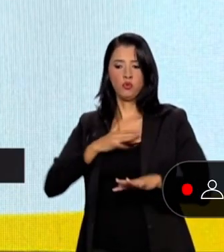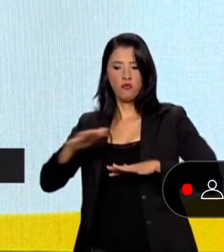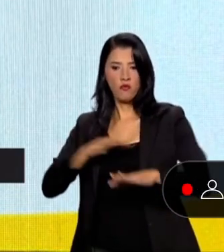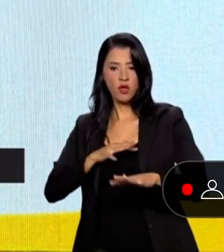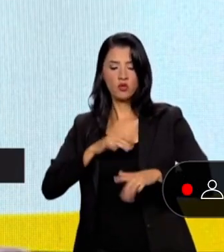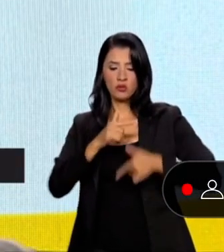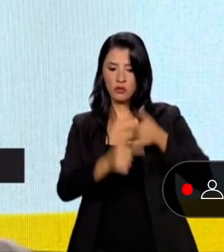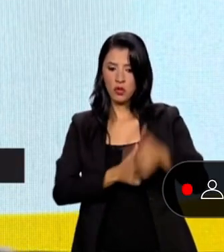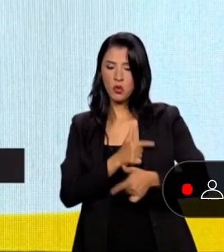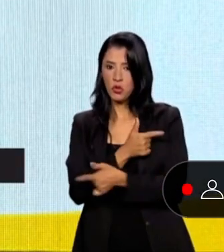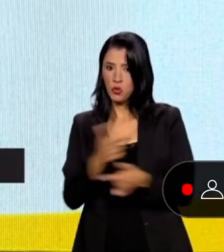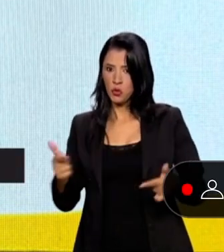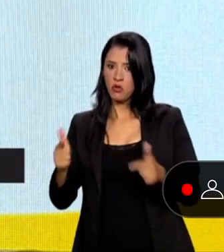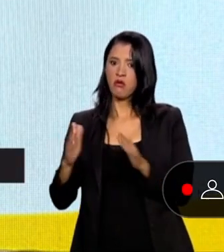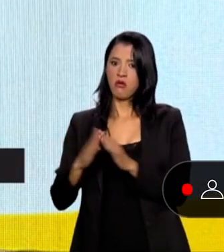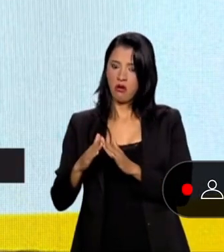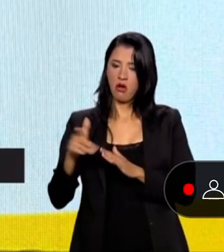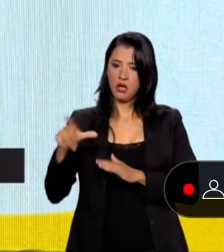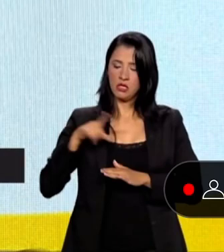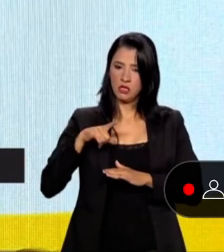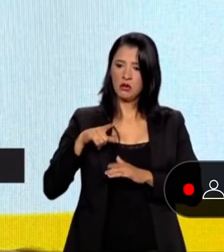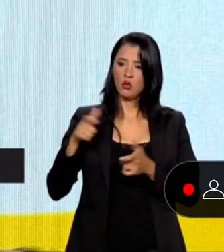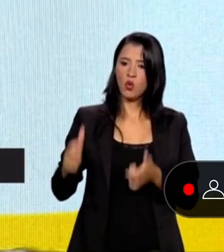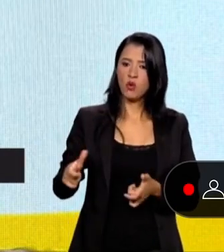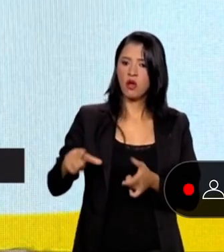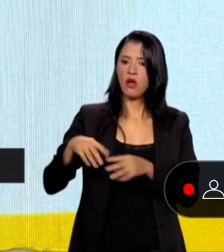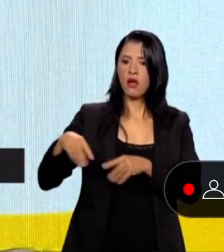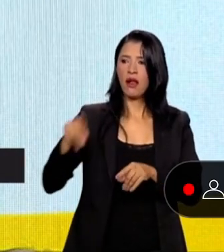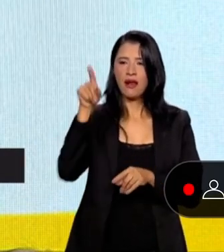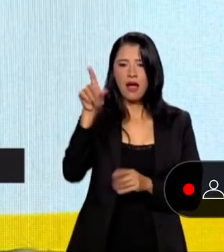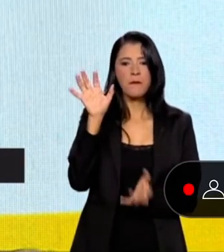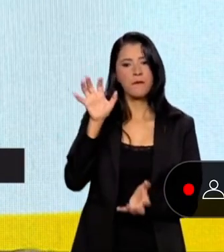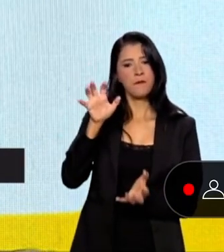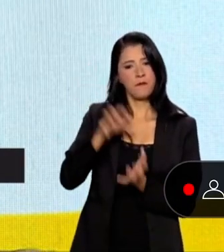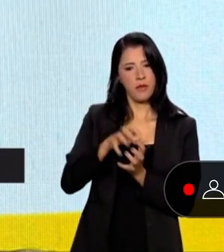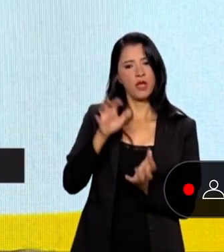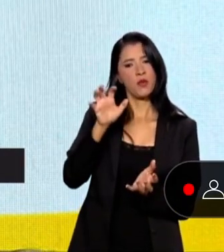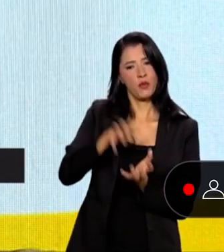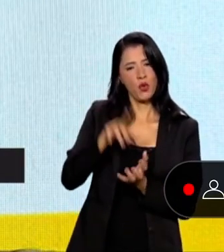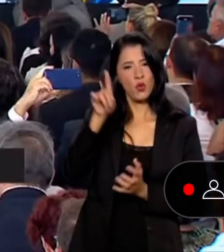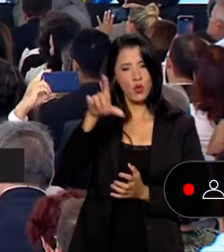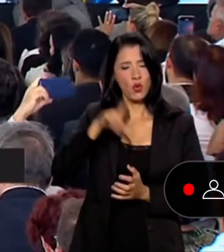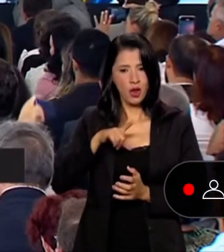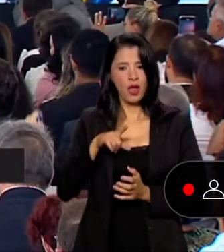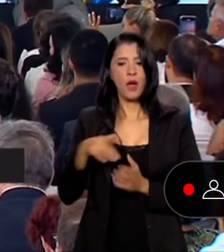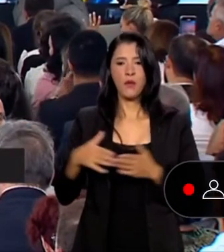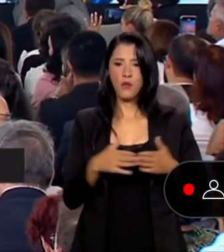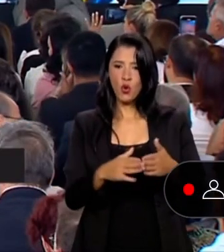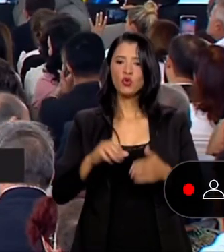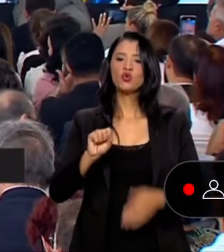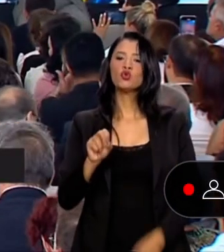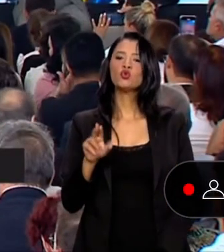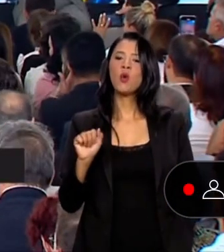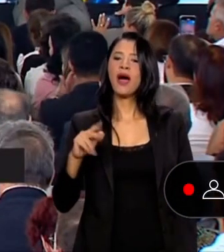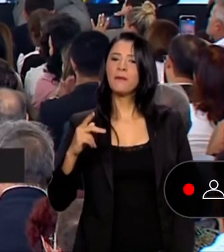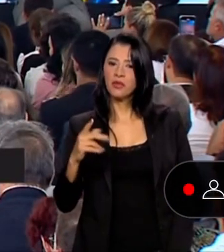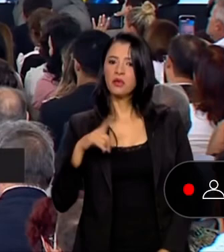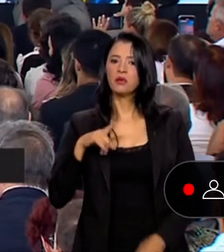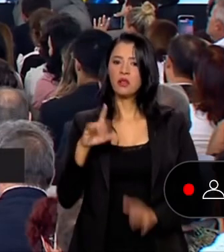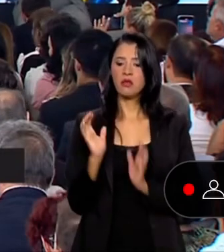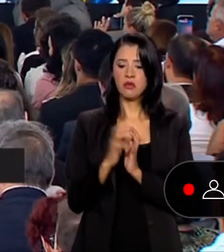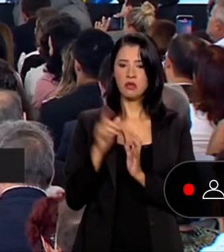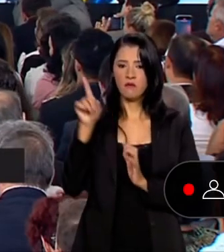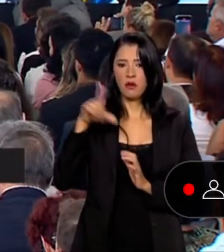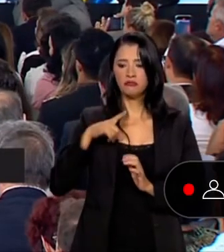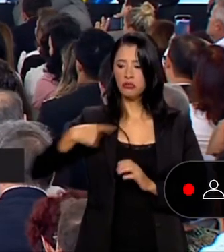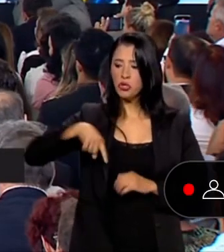de sem terra, lá de Pernambuco, do porto de Suape, em Recife, nós estávamos numa